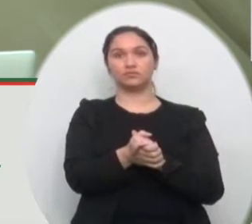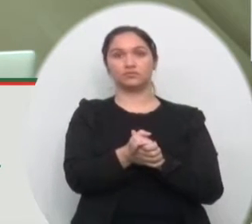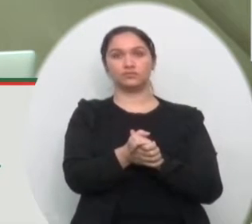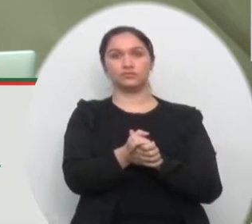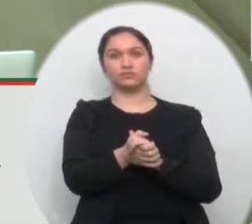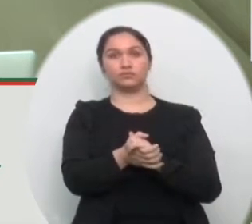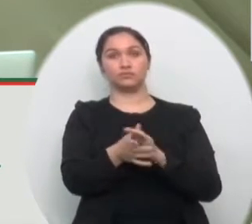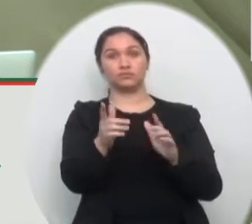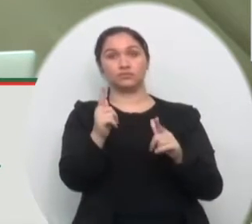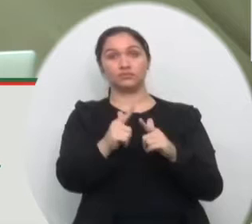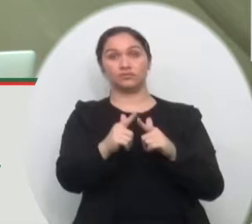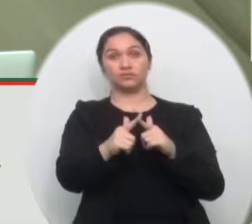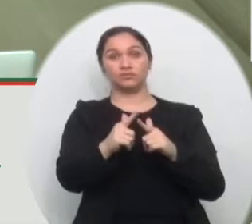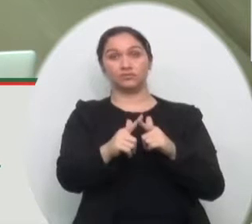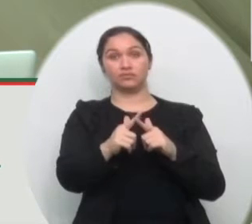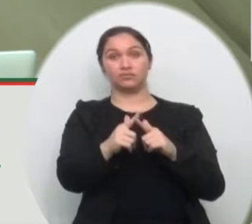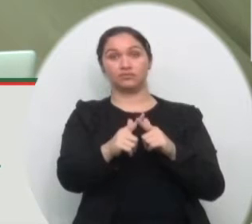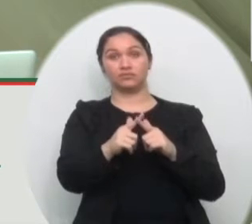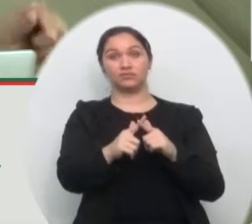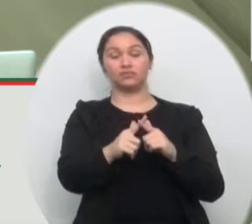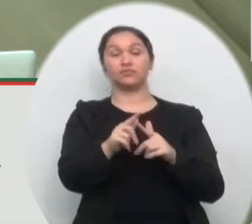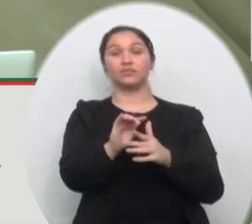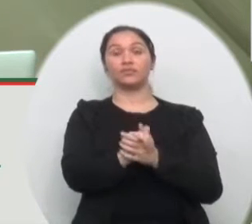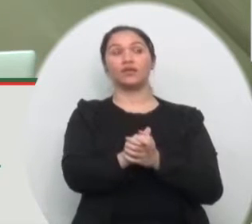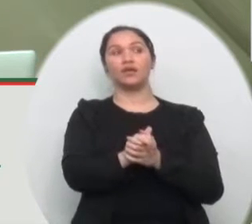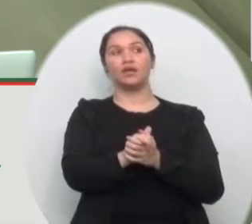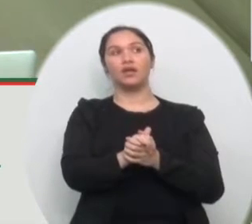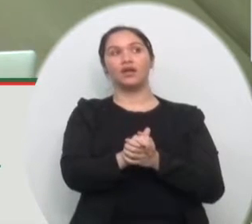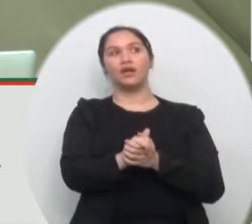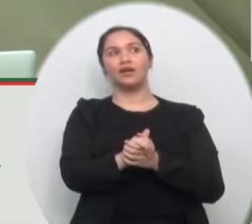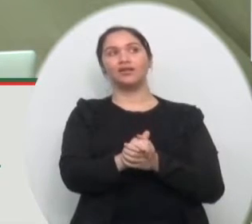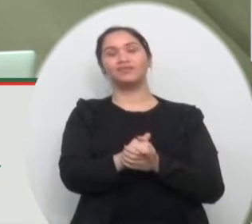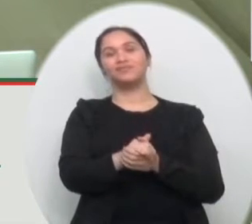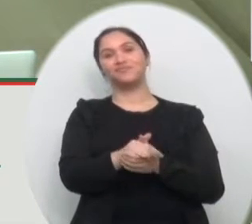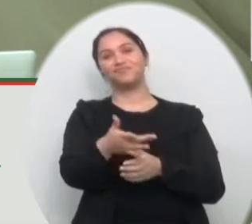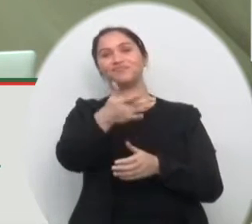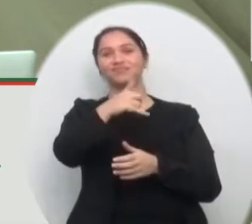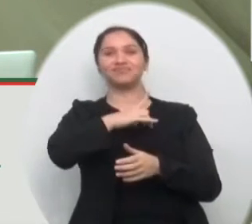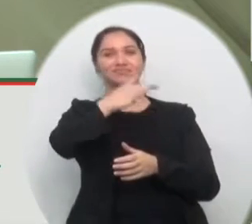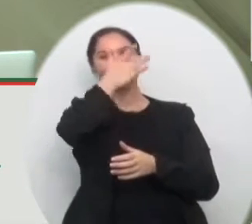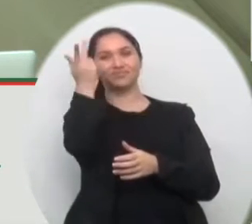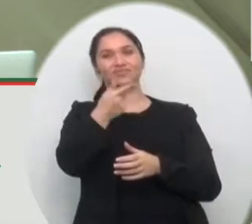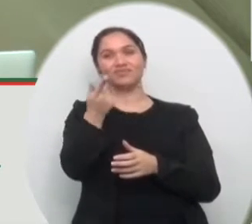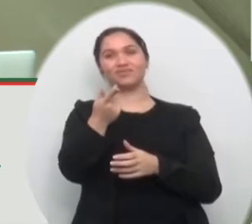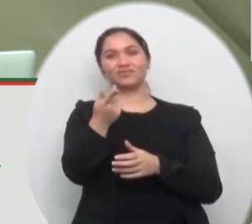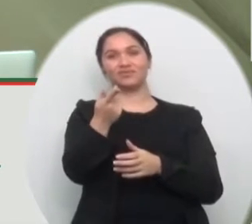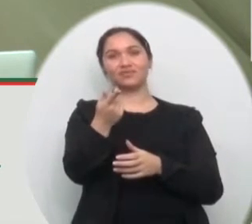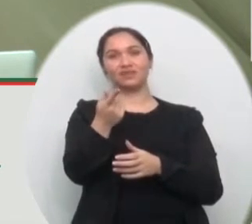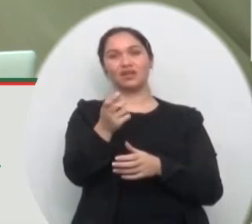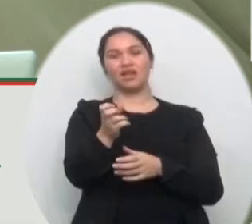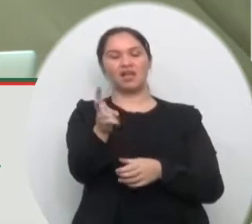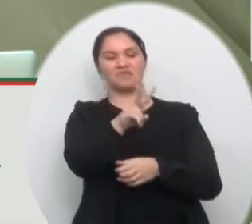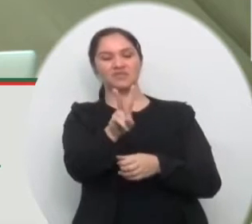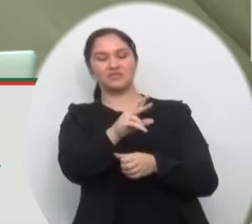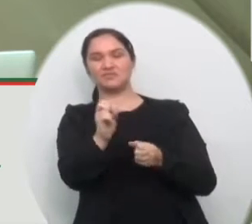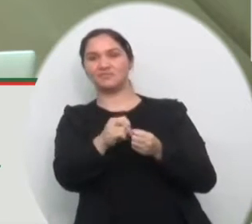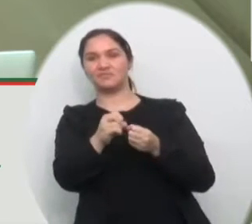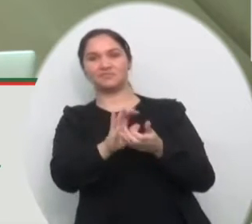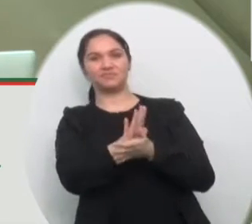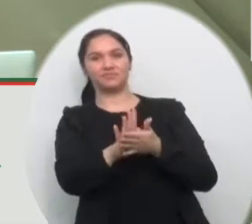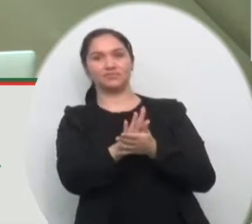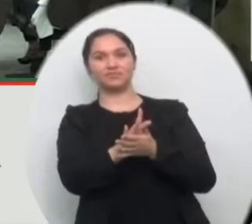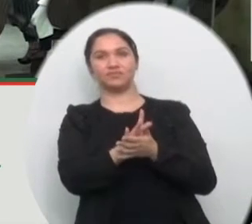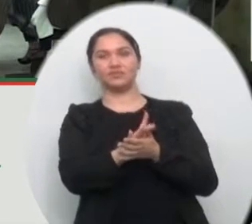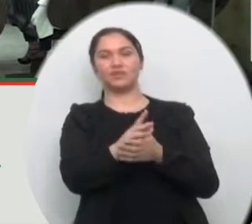porque dizem que a mudança não acontece, só que a gente veio para mostrar que vai acontecer no Capão Bonito. Passo a palavra para o